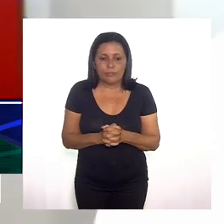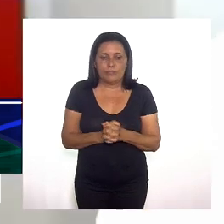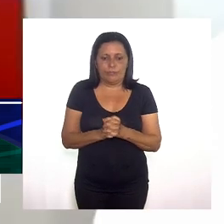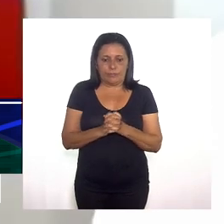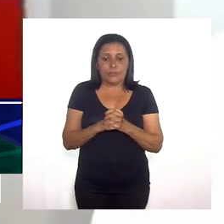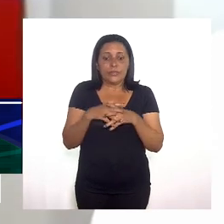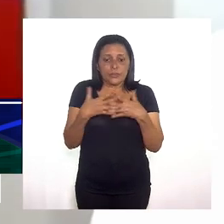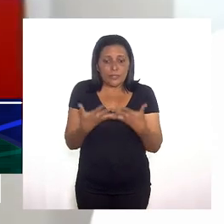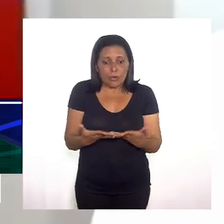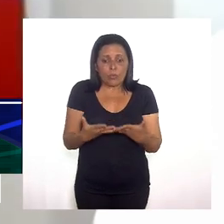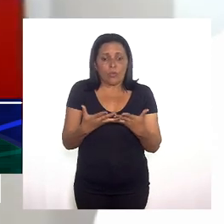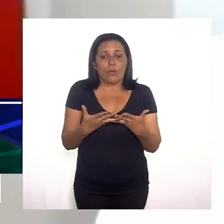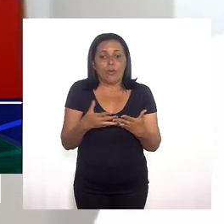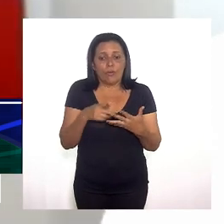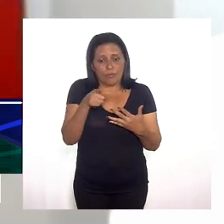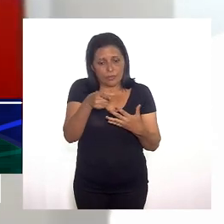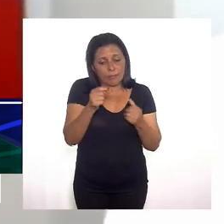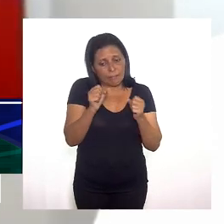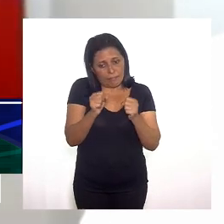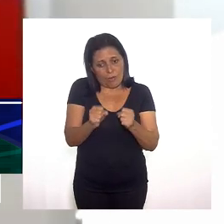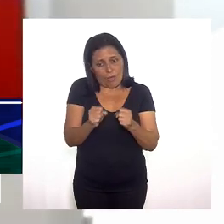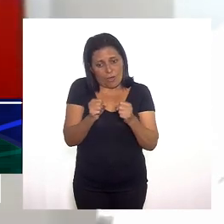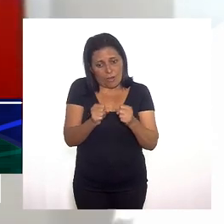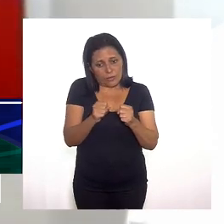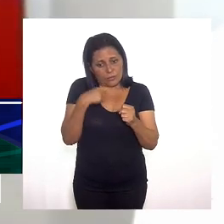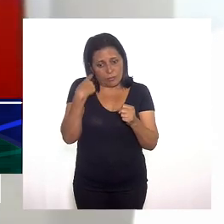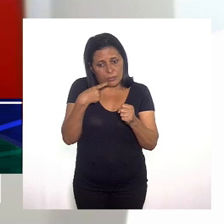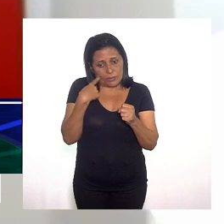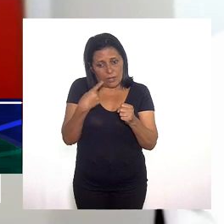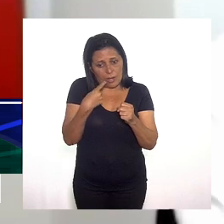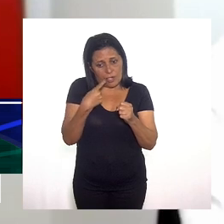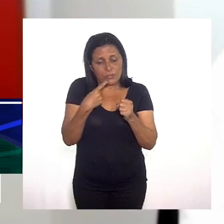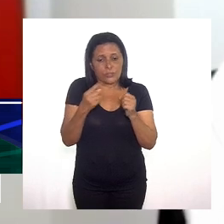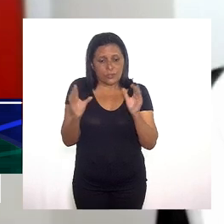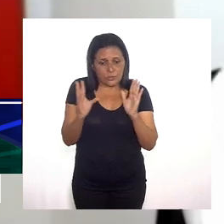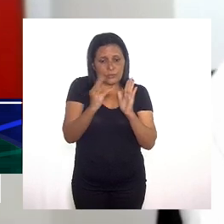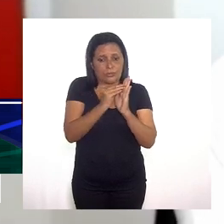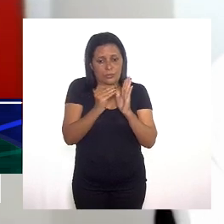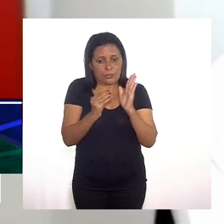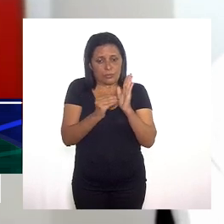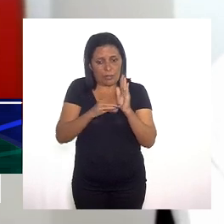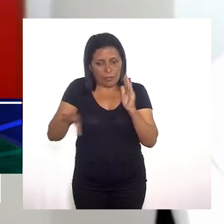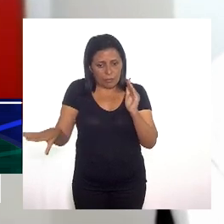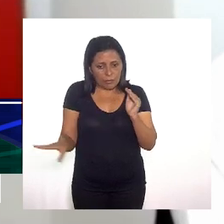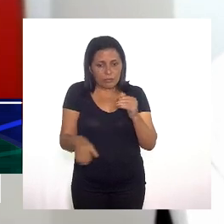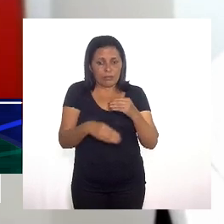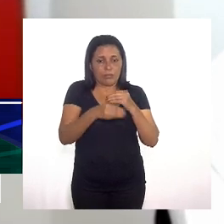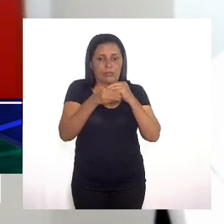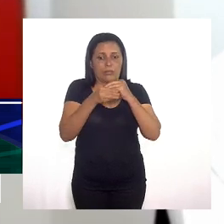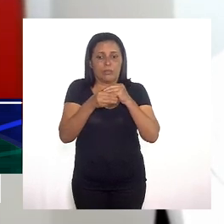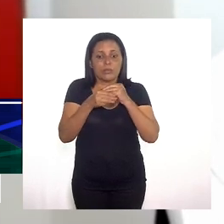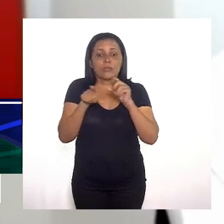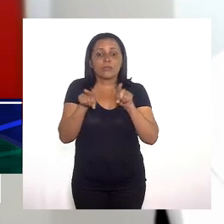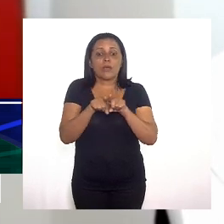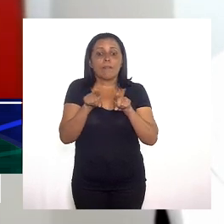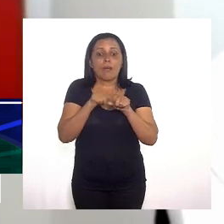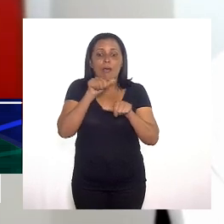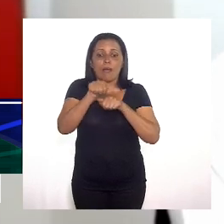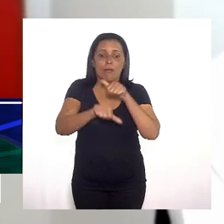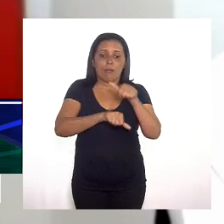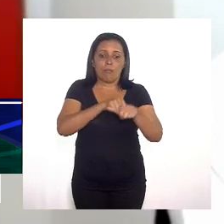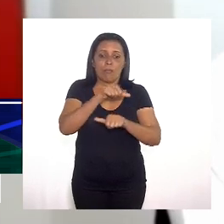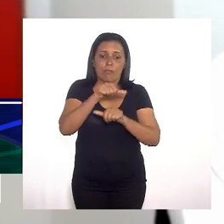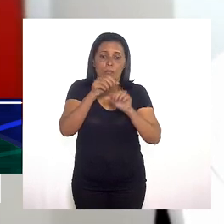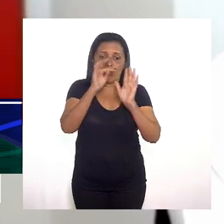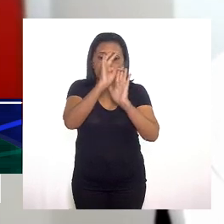Luiz, assim como Vossa Excelência pode fazer uma emenda para supressão, pode fazer para aditivar o texto. Com certeza. Então, Vossa Excelência